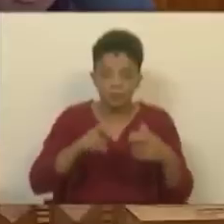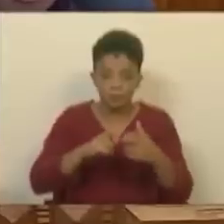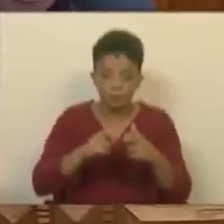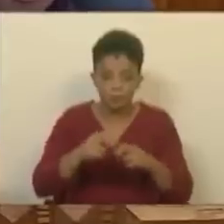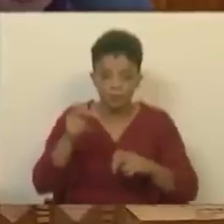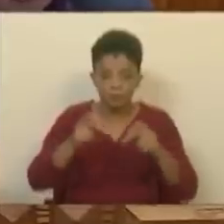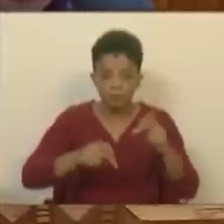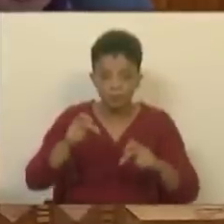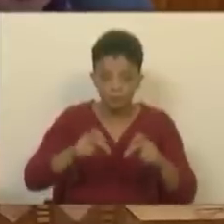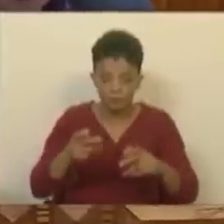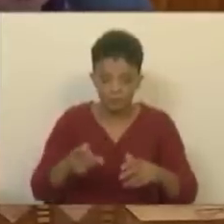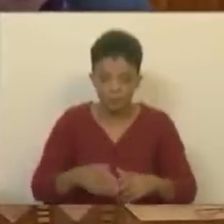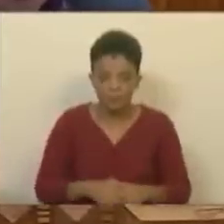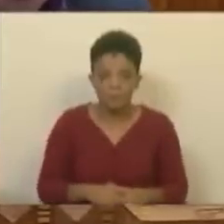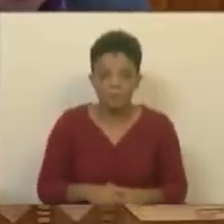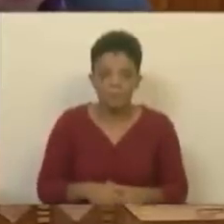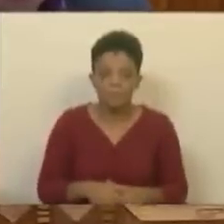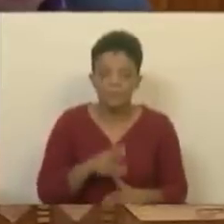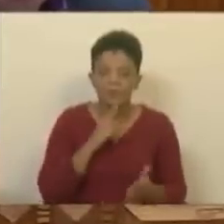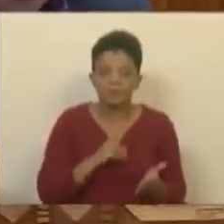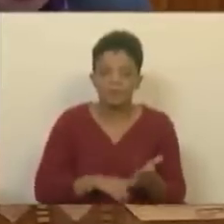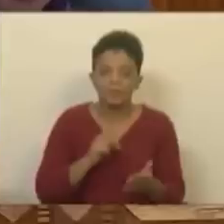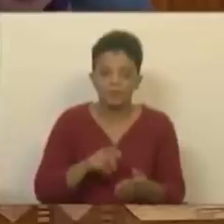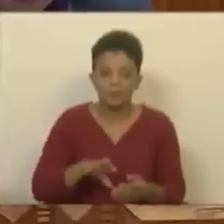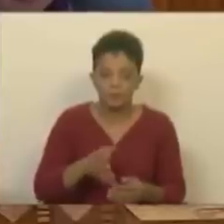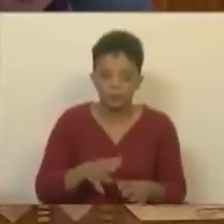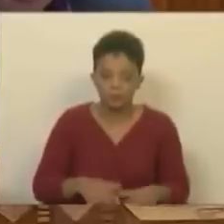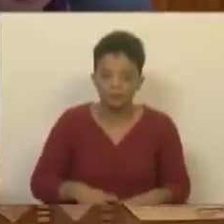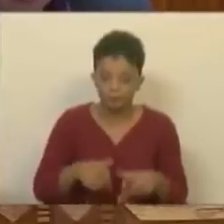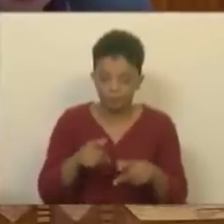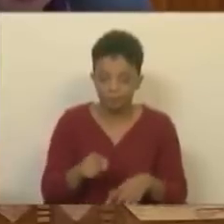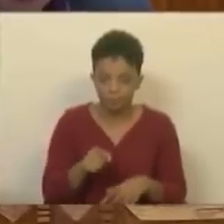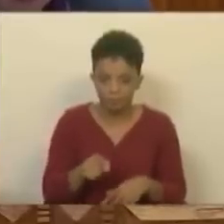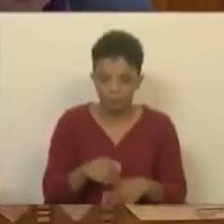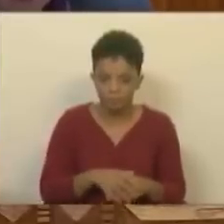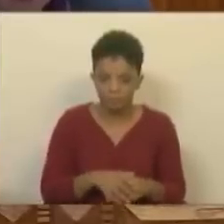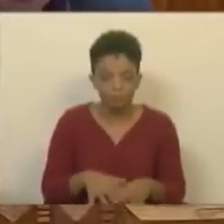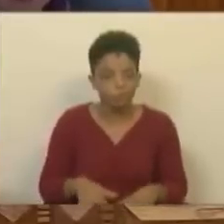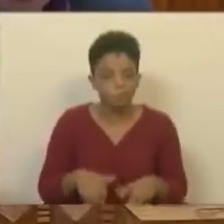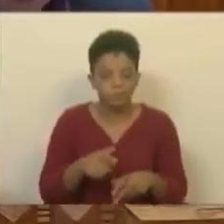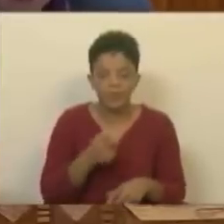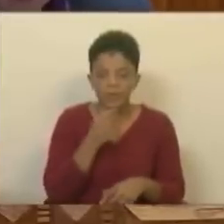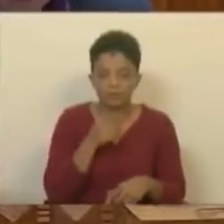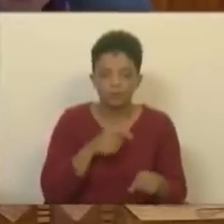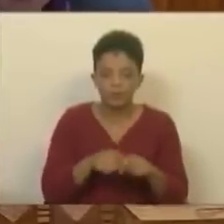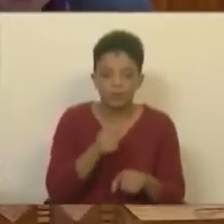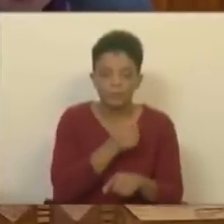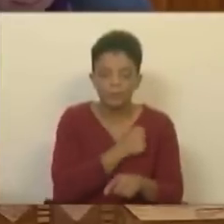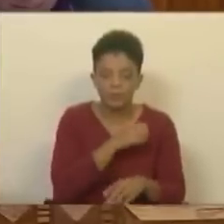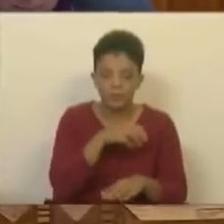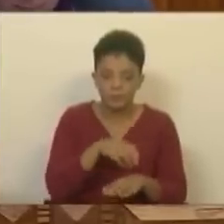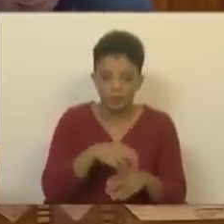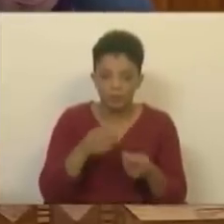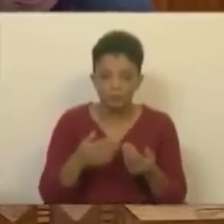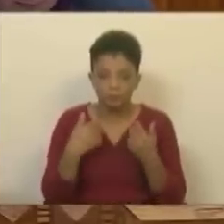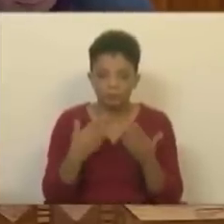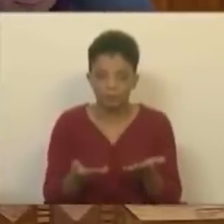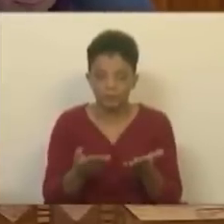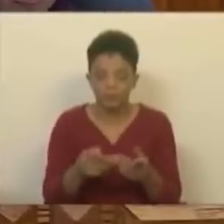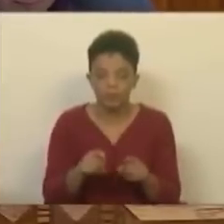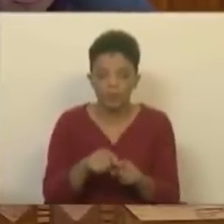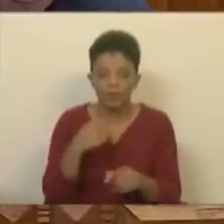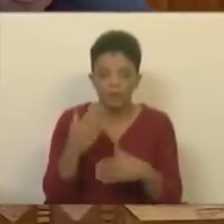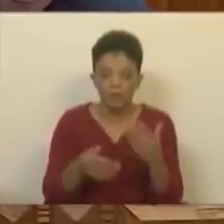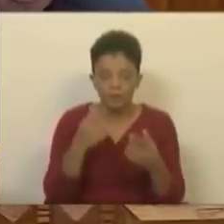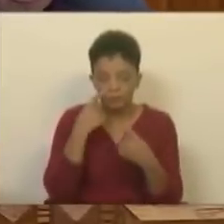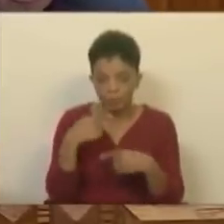problemas que estariam resolver a verdade é que nenhum país de desenvolver se tem desenvolvido de ser uma política de habitação que aposta uma oferta pública de